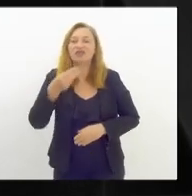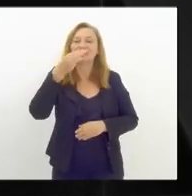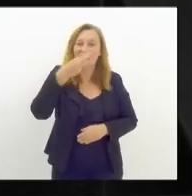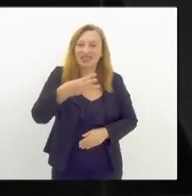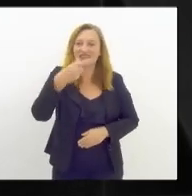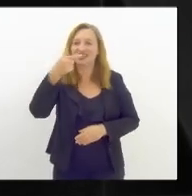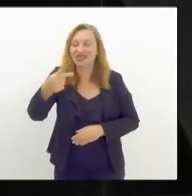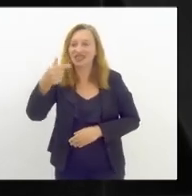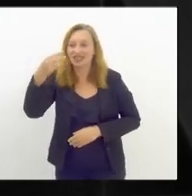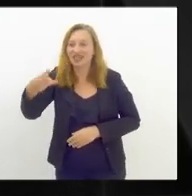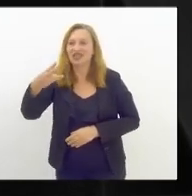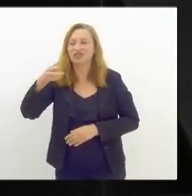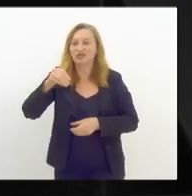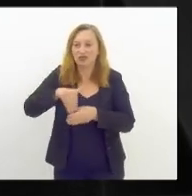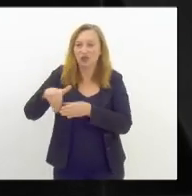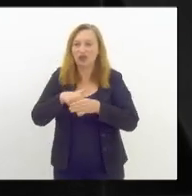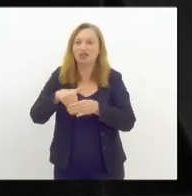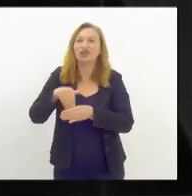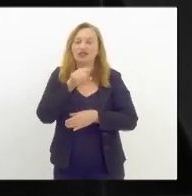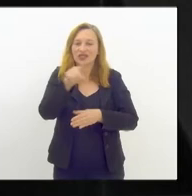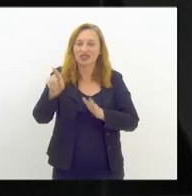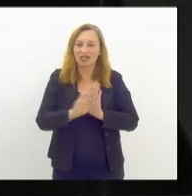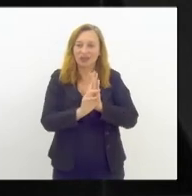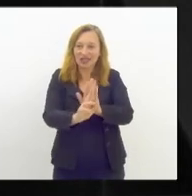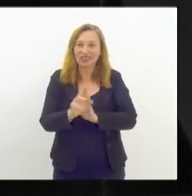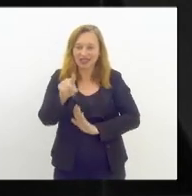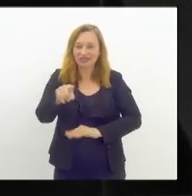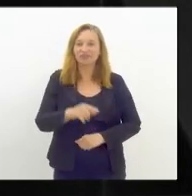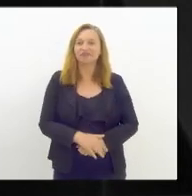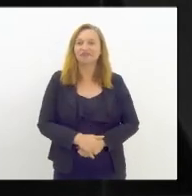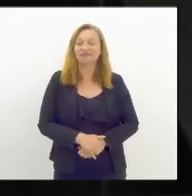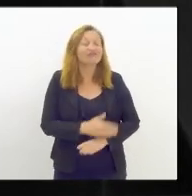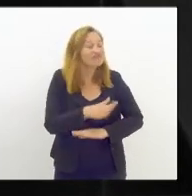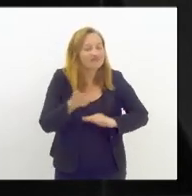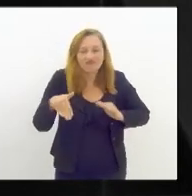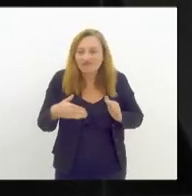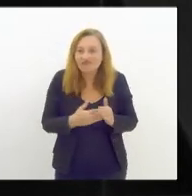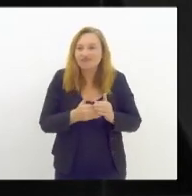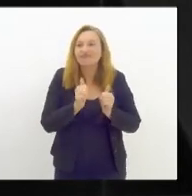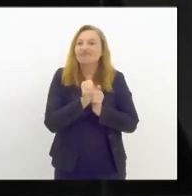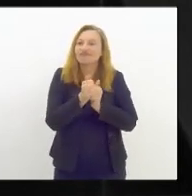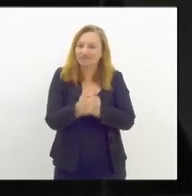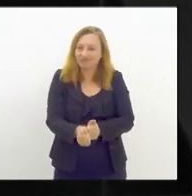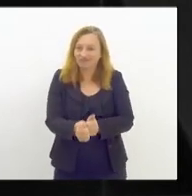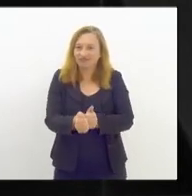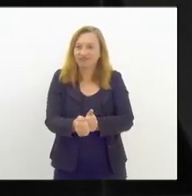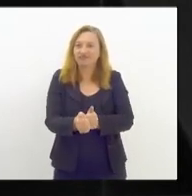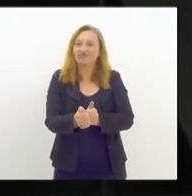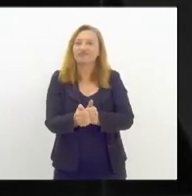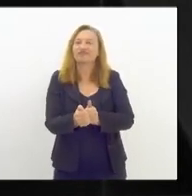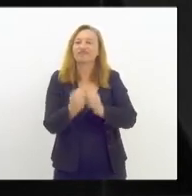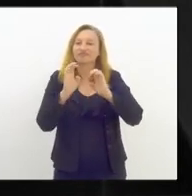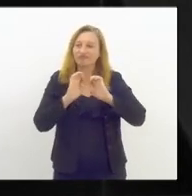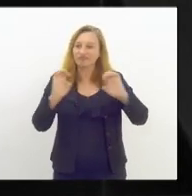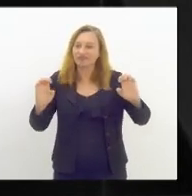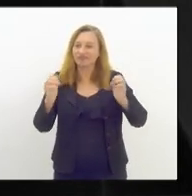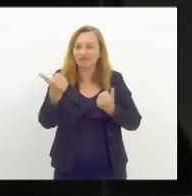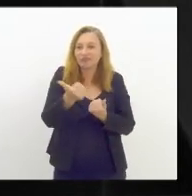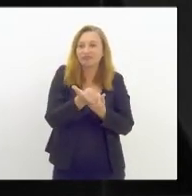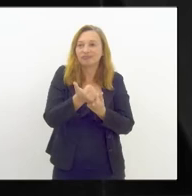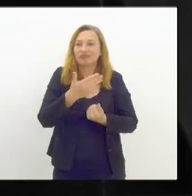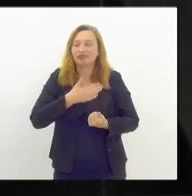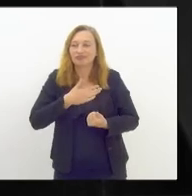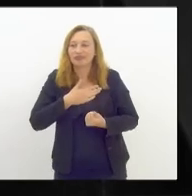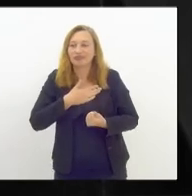373 votos você tá ali representado a todos os segmentos evangélicos que me apoiaram